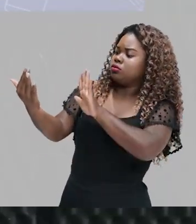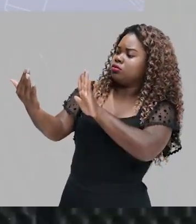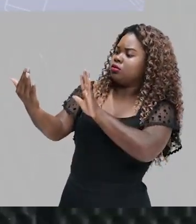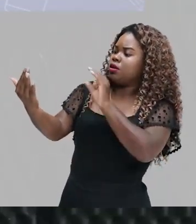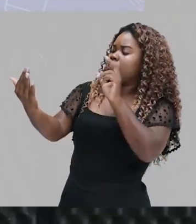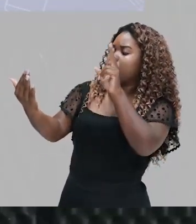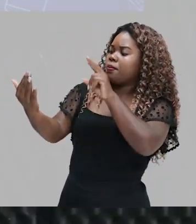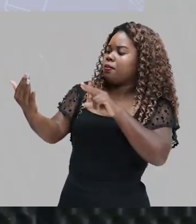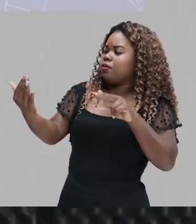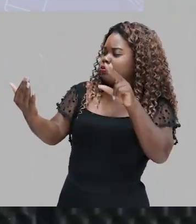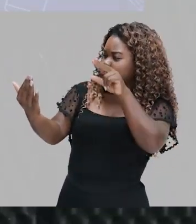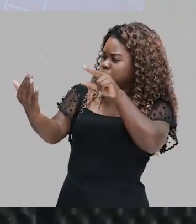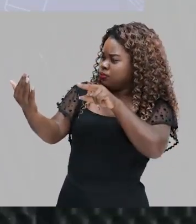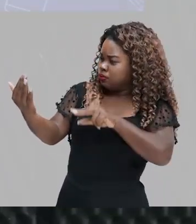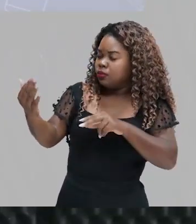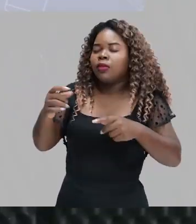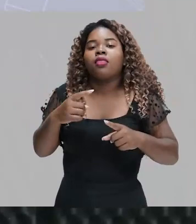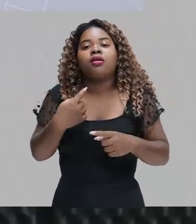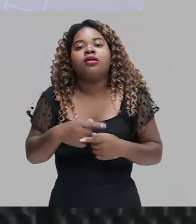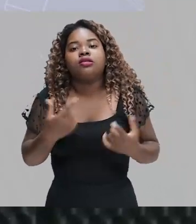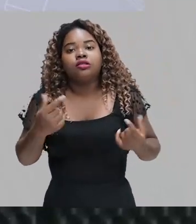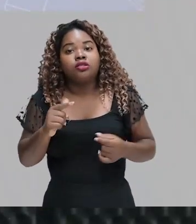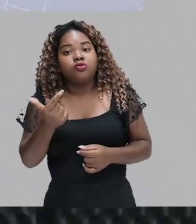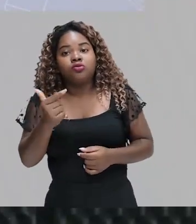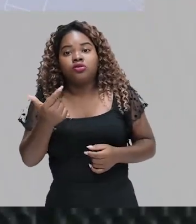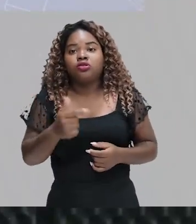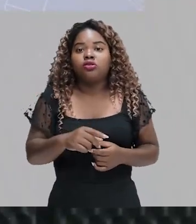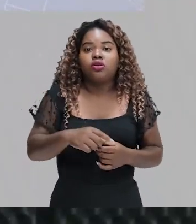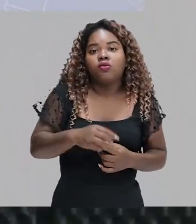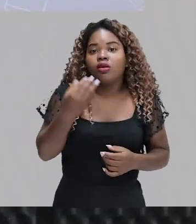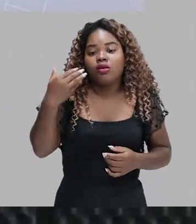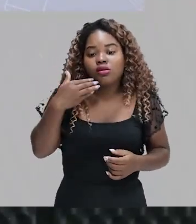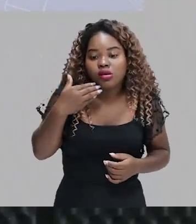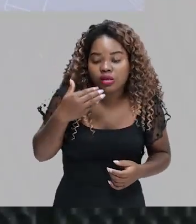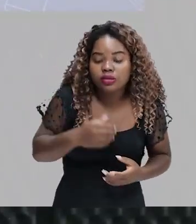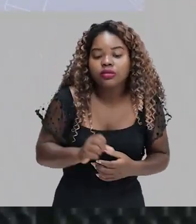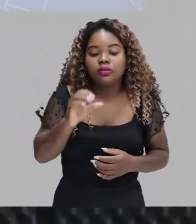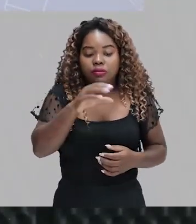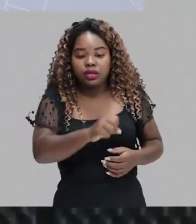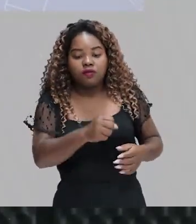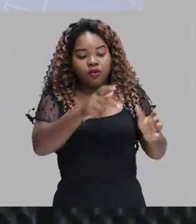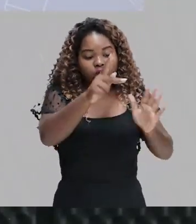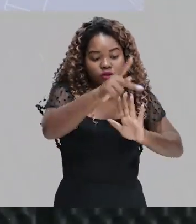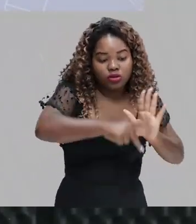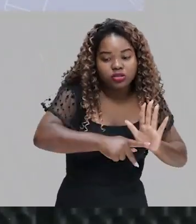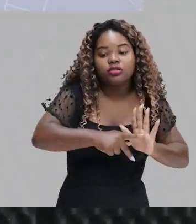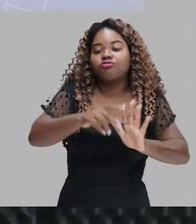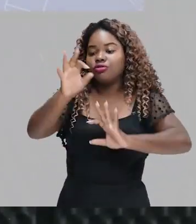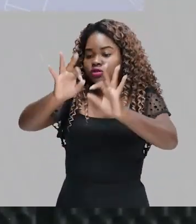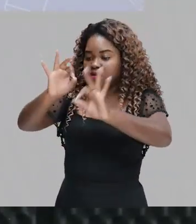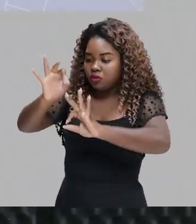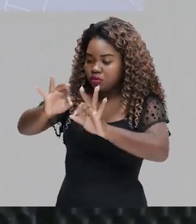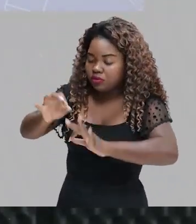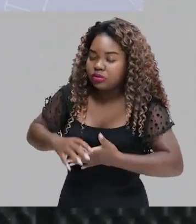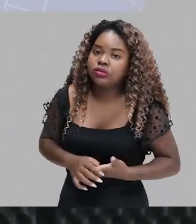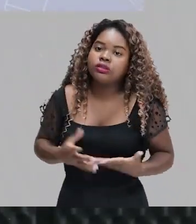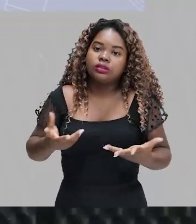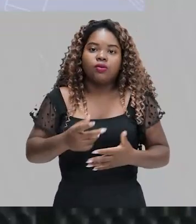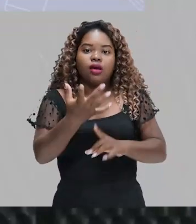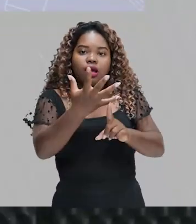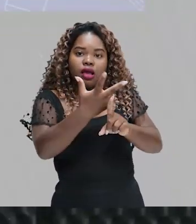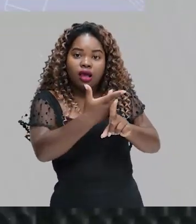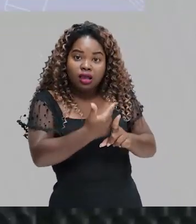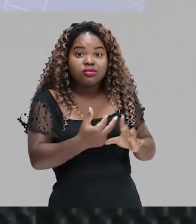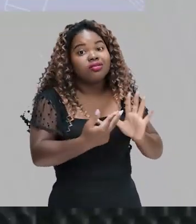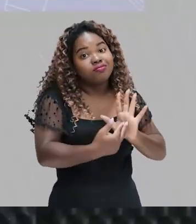que eles faziam ele colocava o defeito, porque se alguém pegasse o projeto ele mesmo consertava. Ele era um cientista. A arte é um mecanismo de representação.